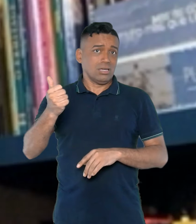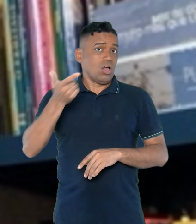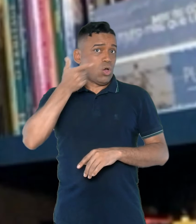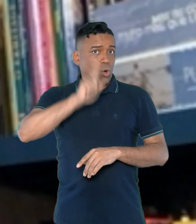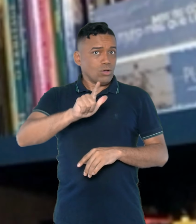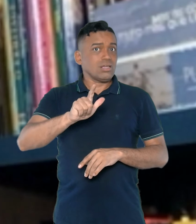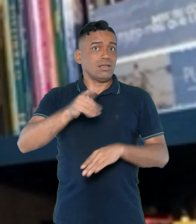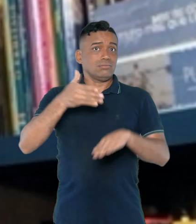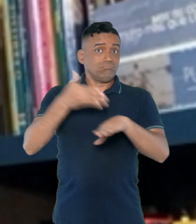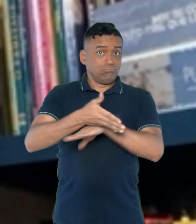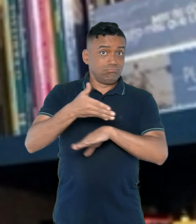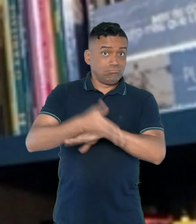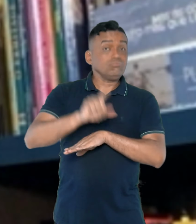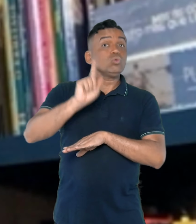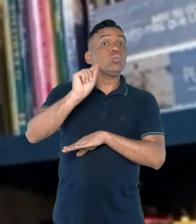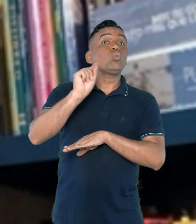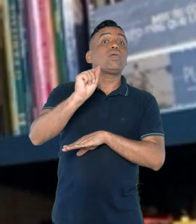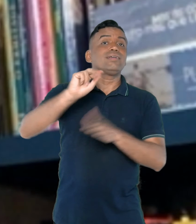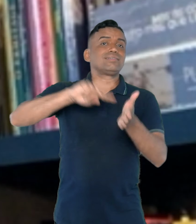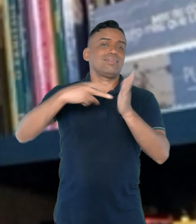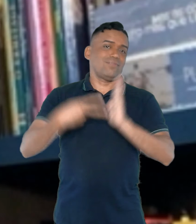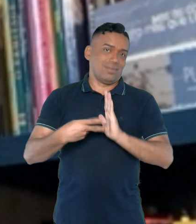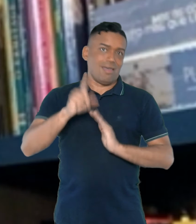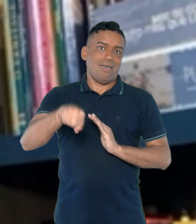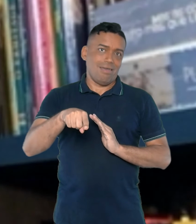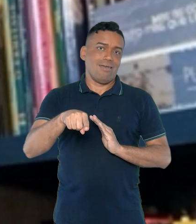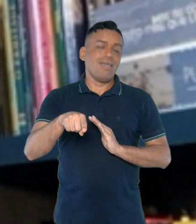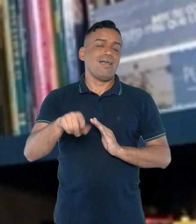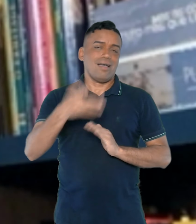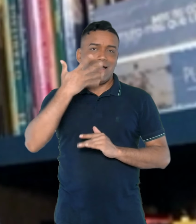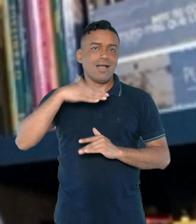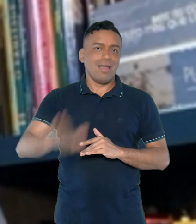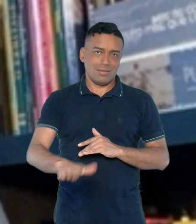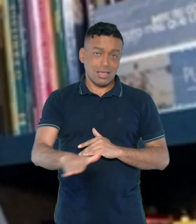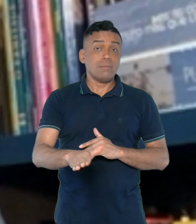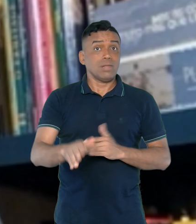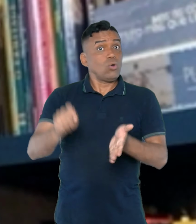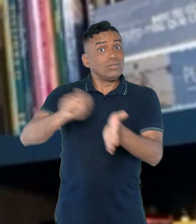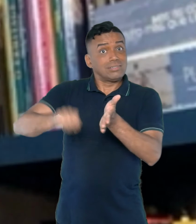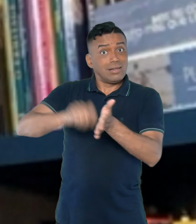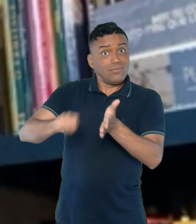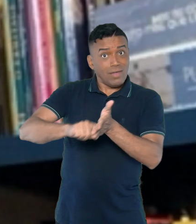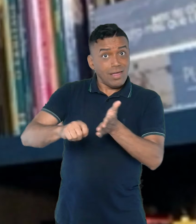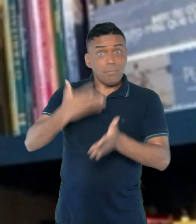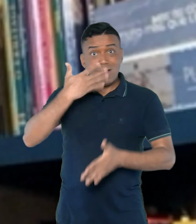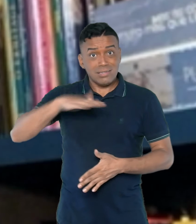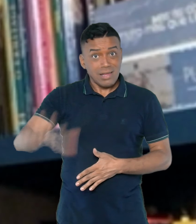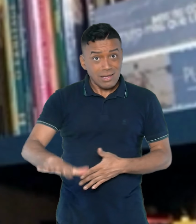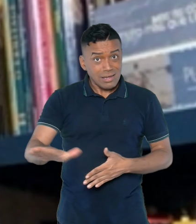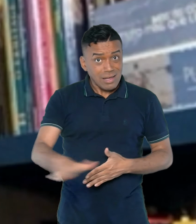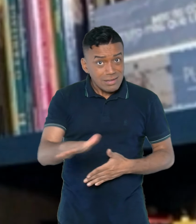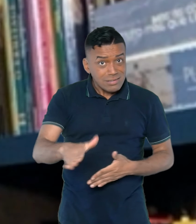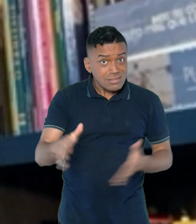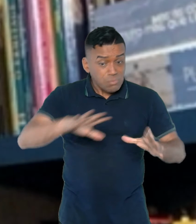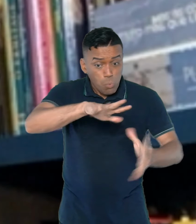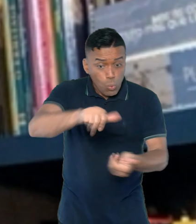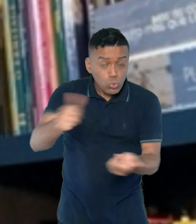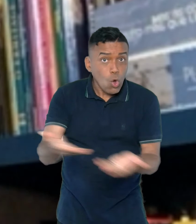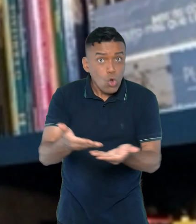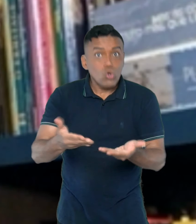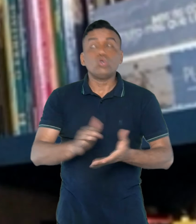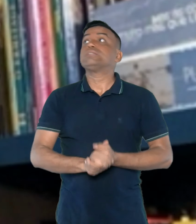conseguem ter acesso ao que é isso, qual que é o significado disso, né? Então, ou seja, escrever para essas crianças no mundo de hoje está sendo uma tarefa muito